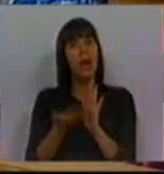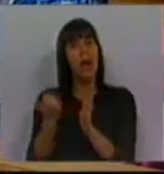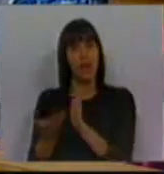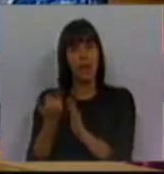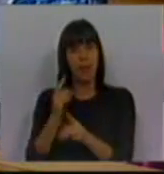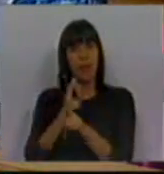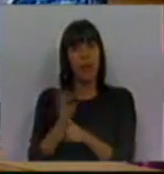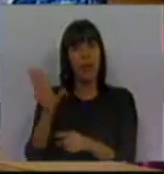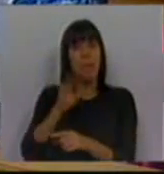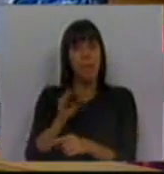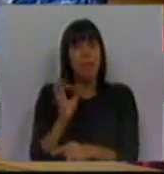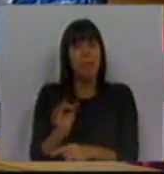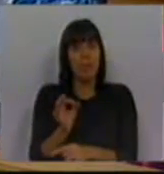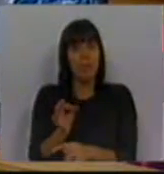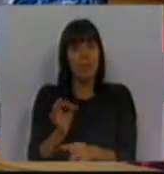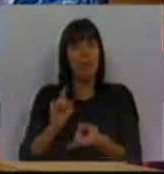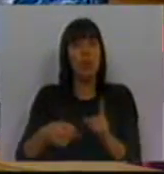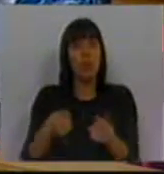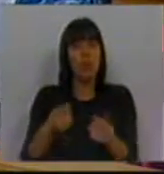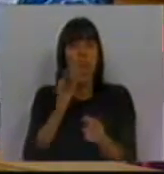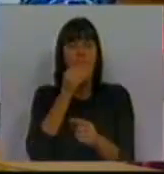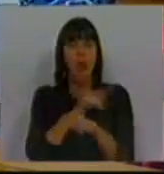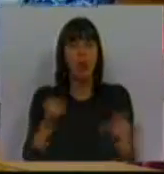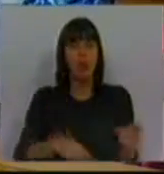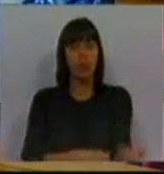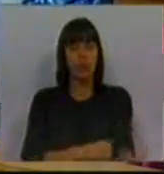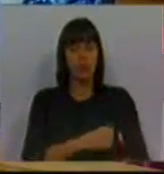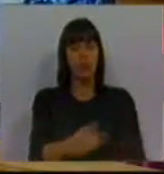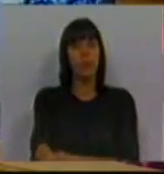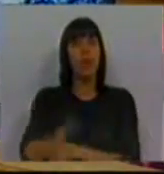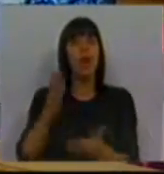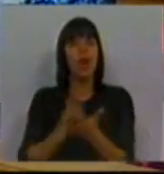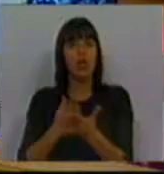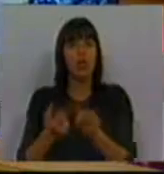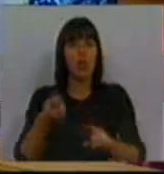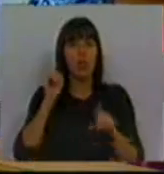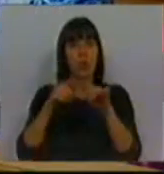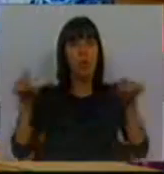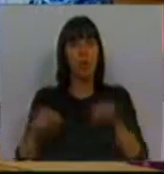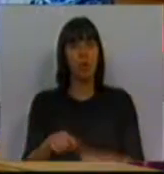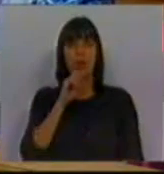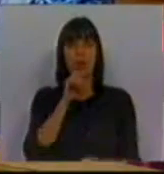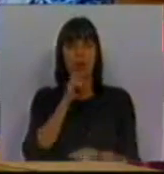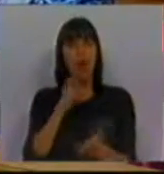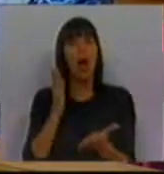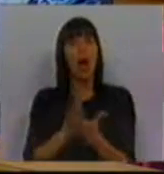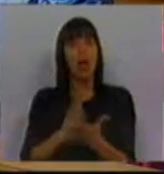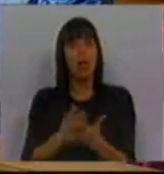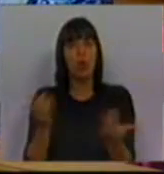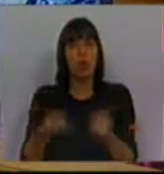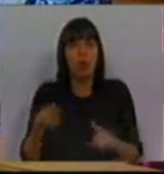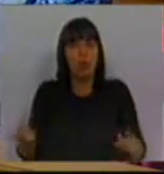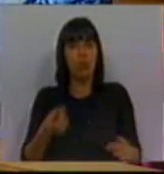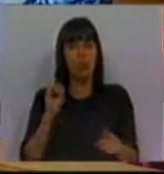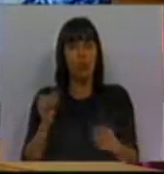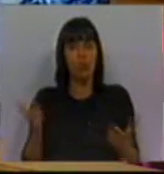retira àquilo que mais precisa, que são os alunos. Portanto, a escola está a deixar de ser um espaço de oportunidades, a escola está a deixar de ser